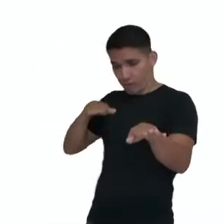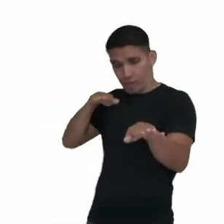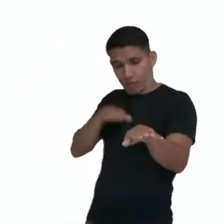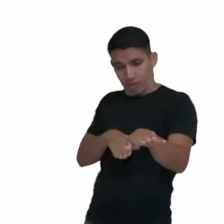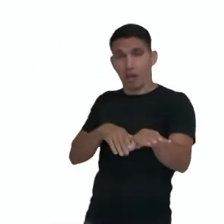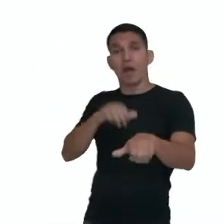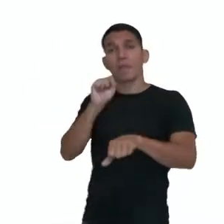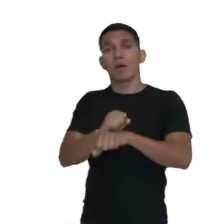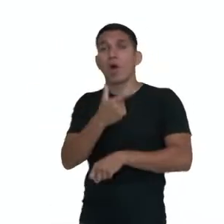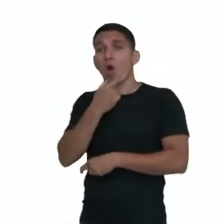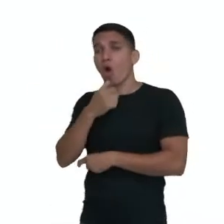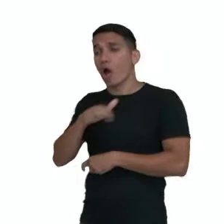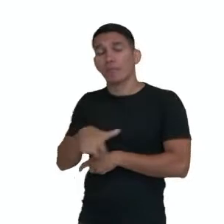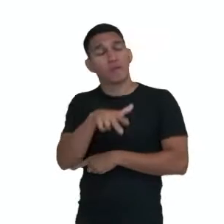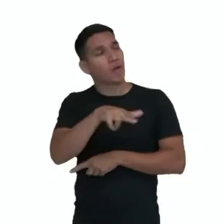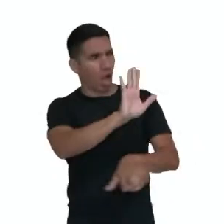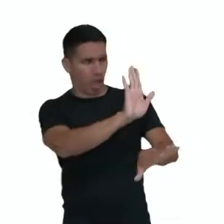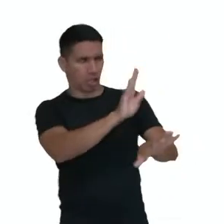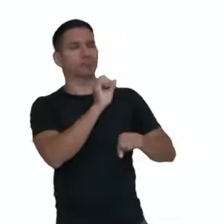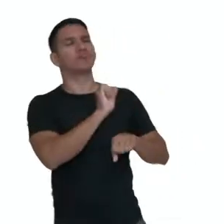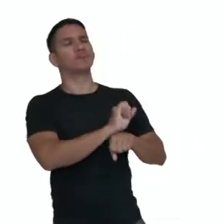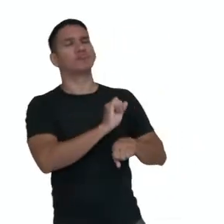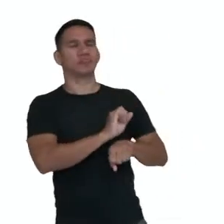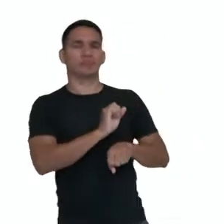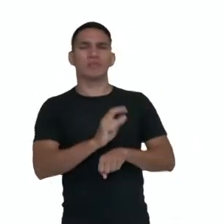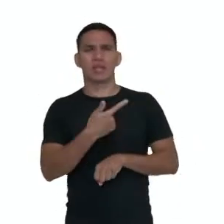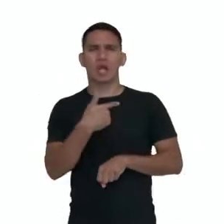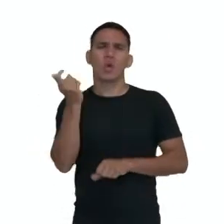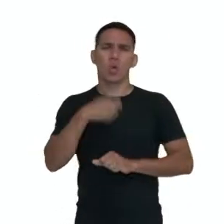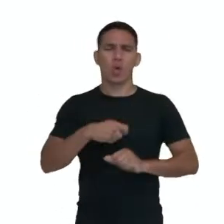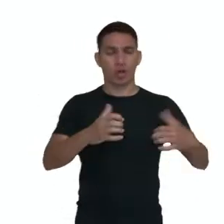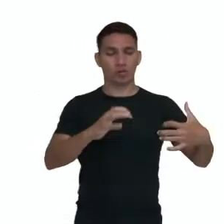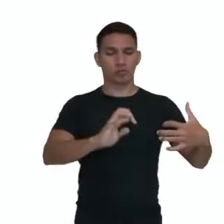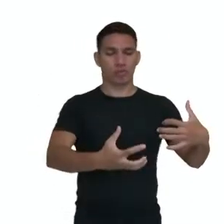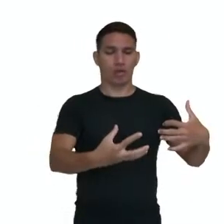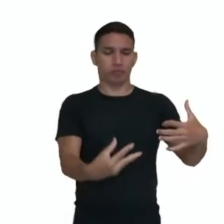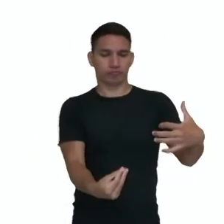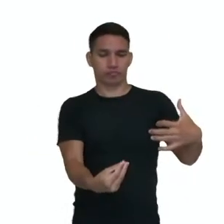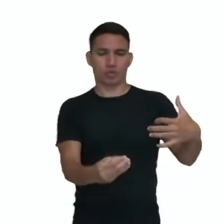homem dizendo: "Pode deixar, ele trocaria o pneu."